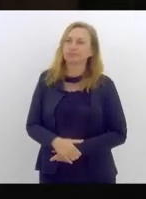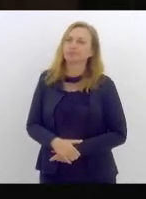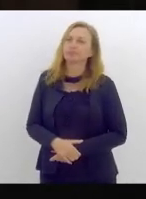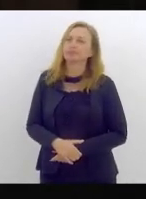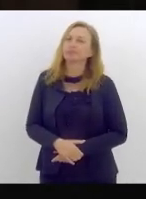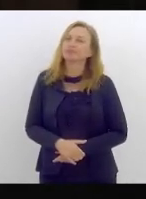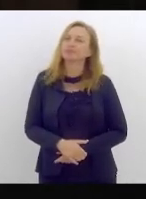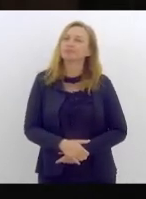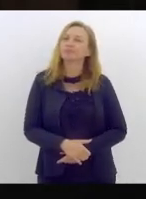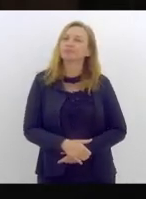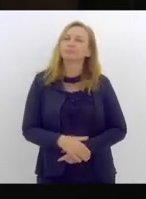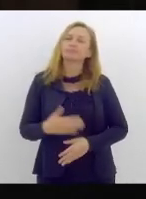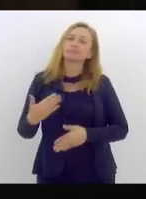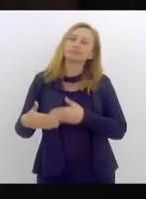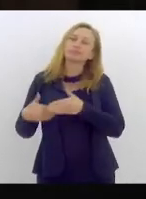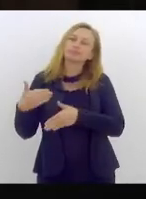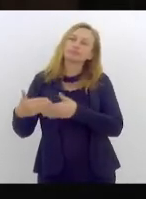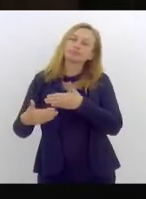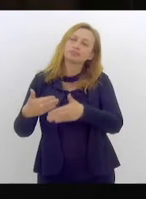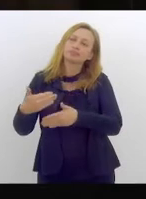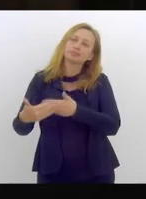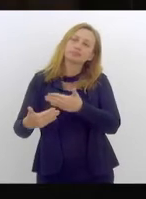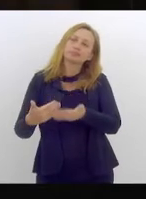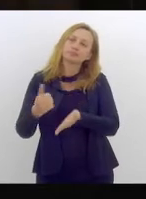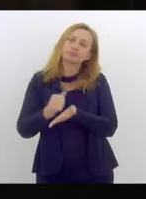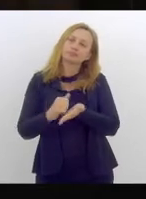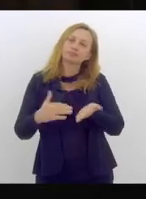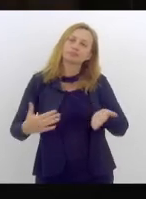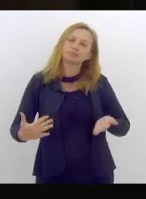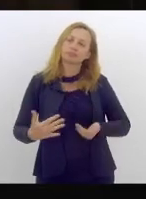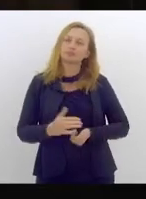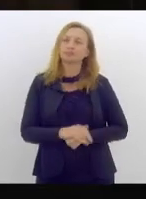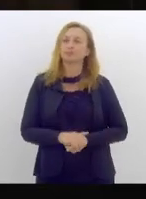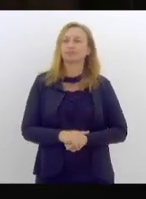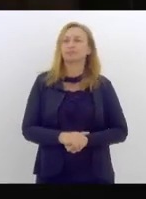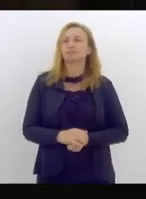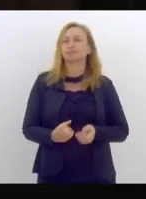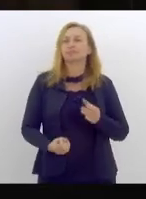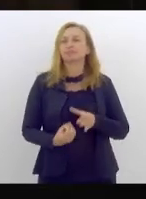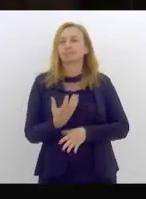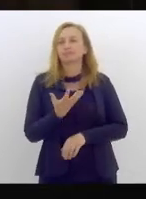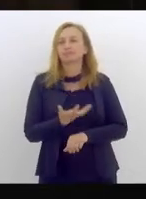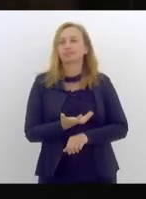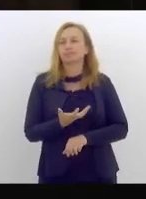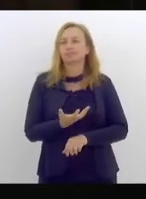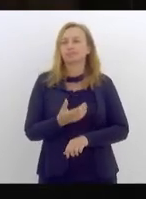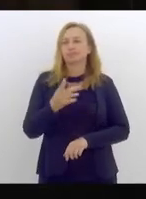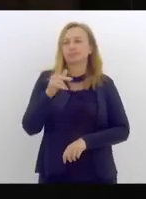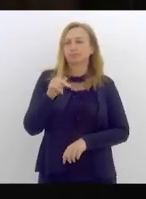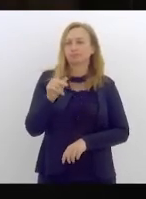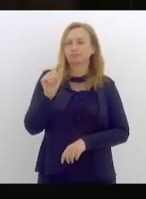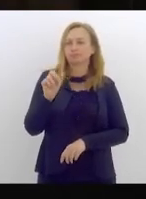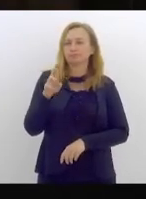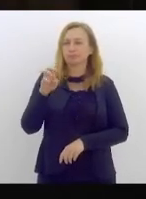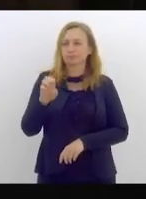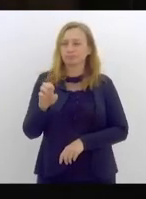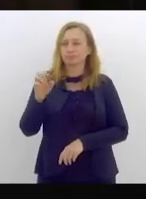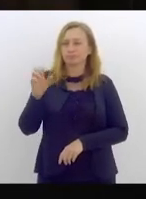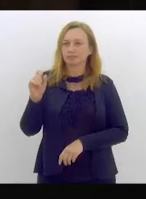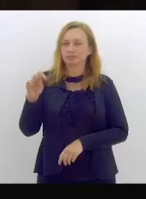no histórico das suas atividades criou o parque chegou Museu do índio